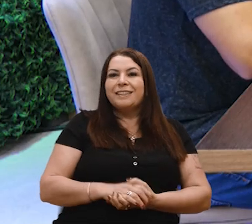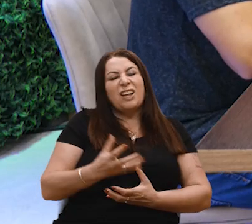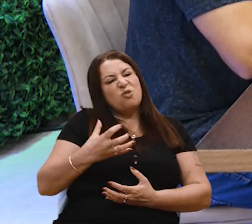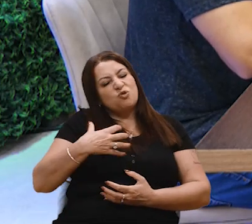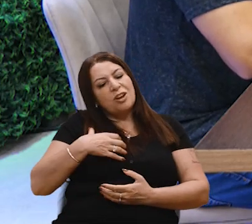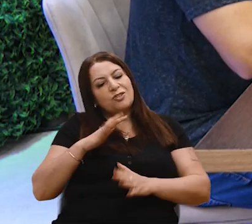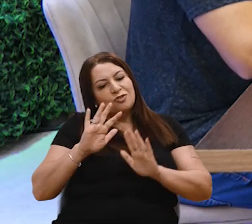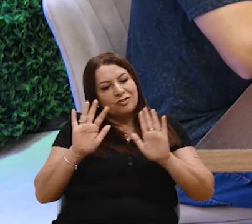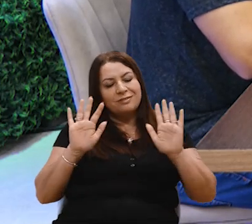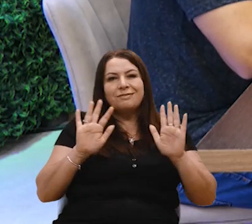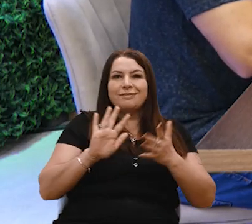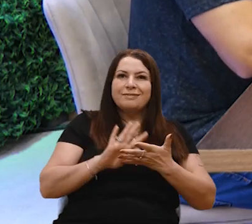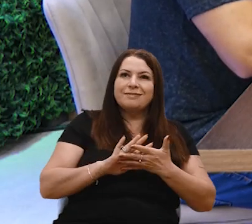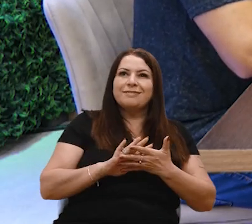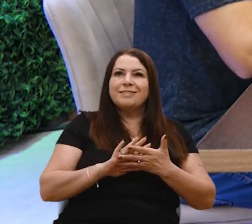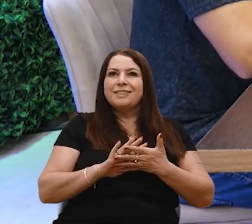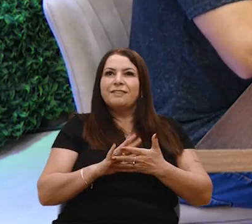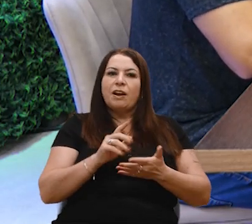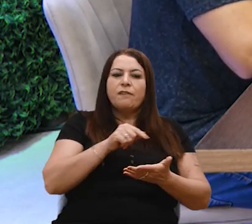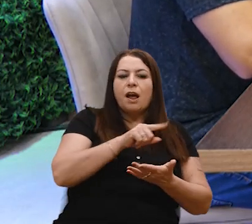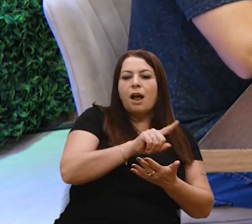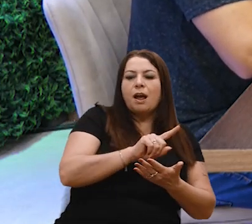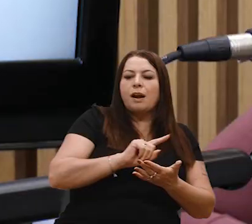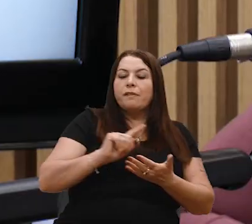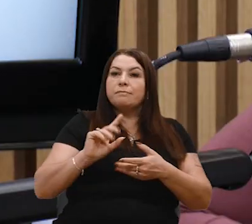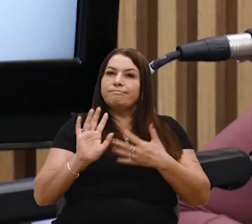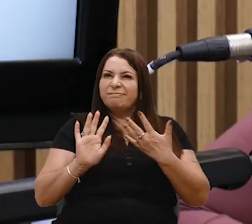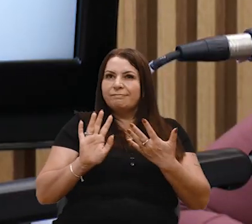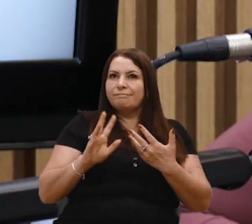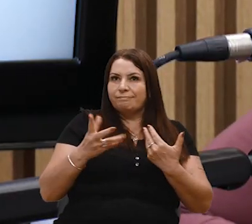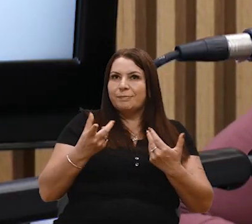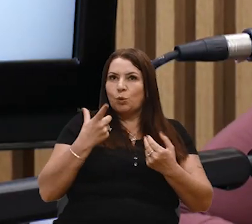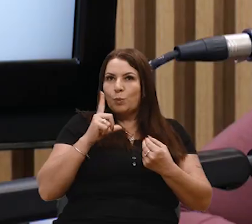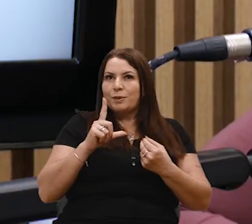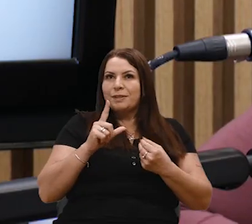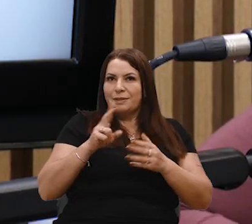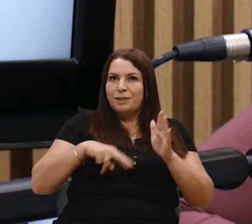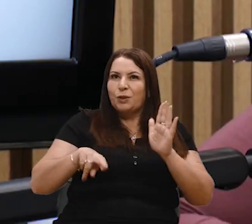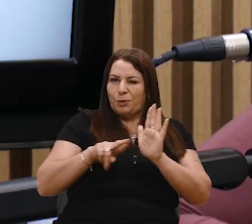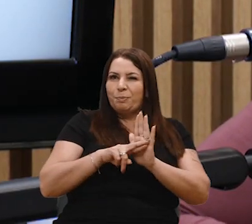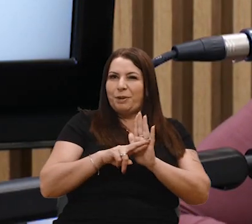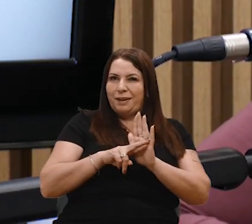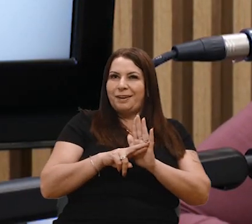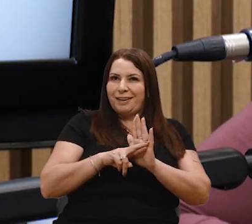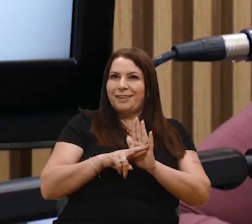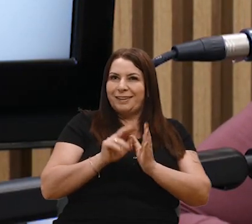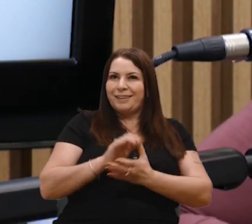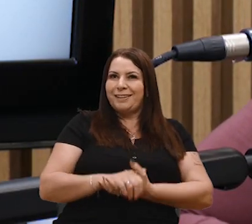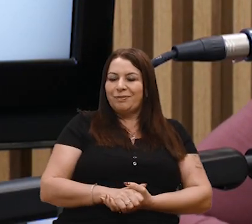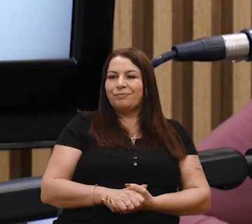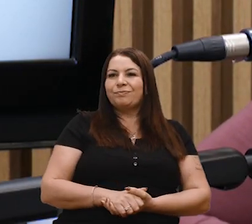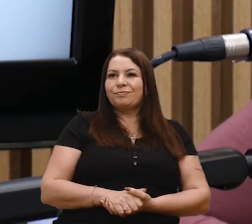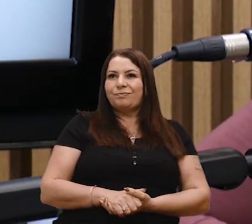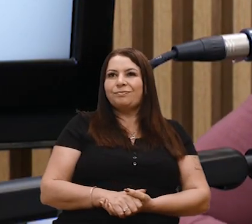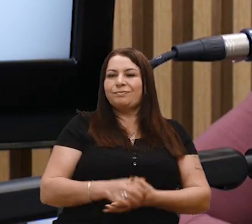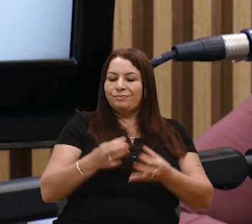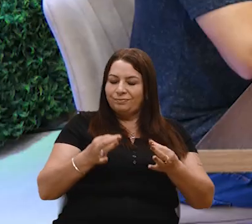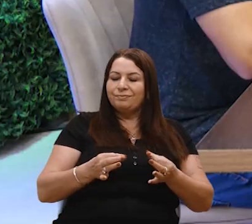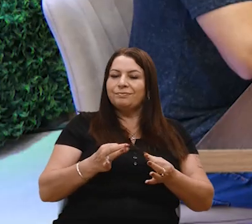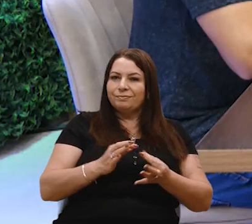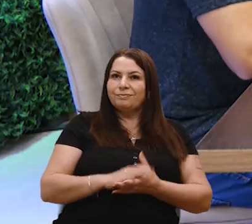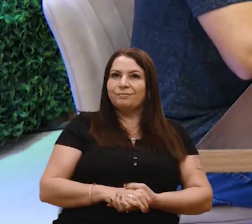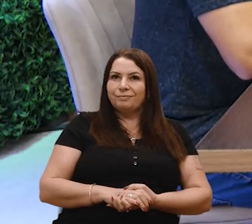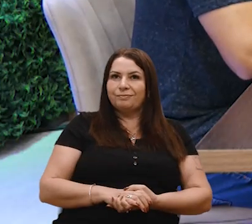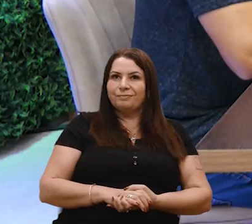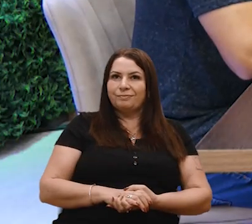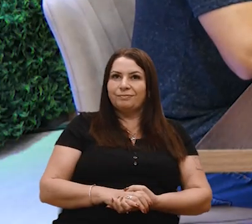assim, mas sempre a tem. gente dá um jeitinho, né? Dá um jeitinho, vai levando aqui, leva ali, mas dá para recuperar aí essa galera. Dá.